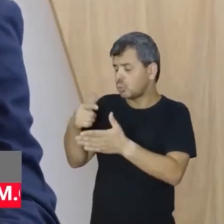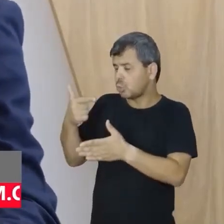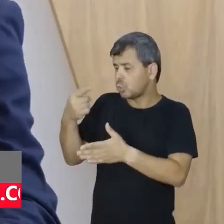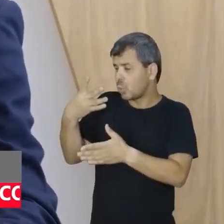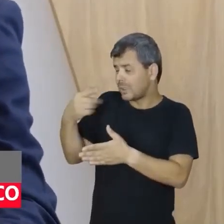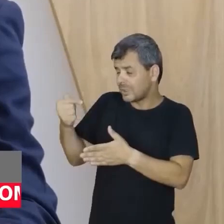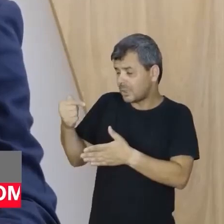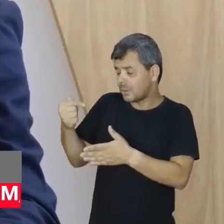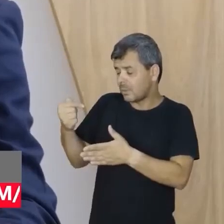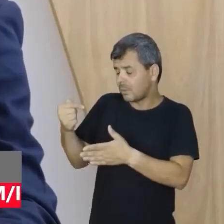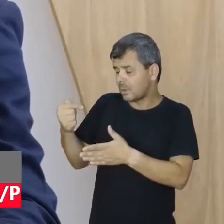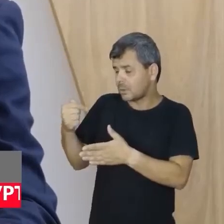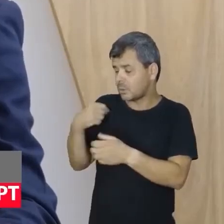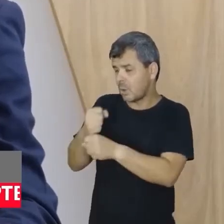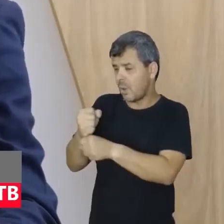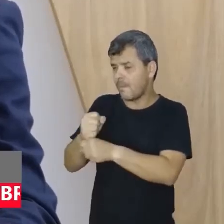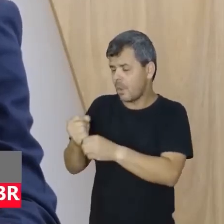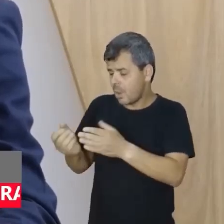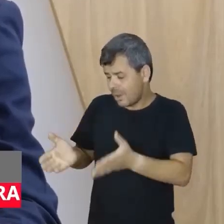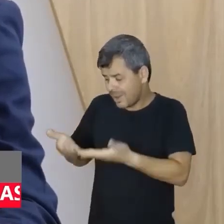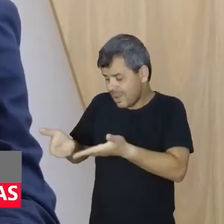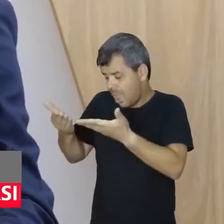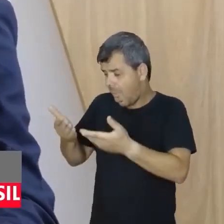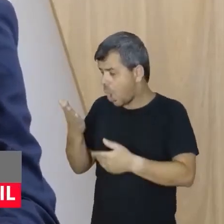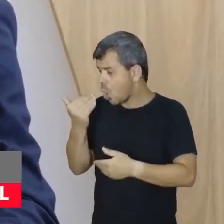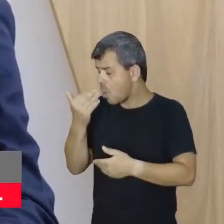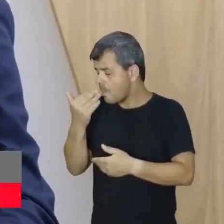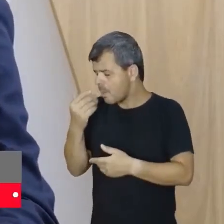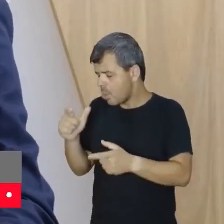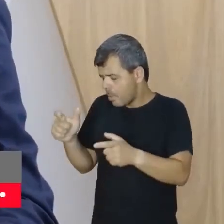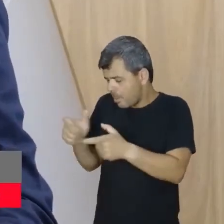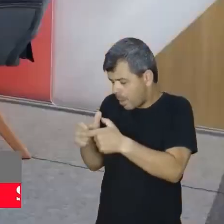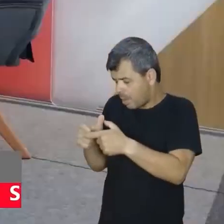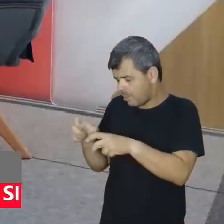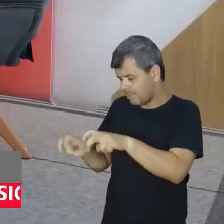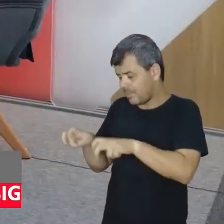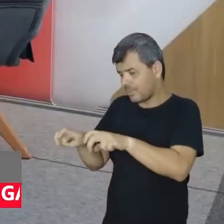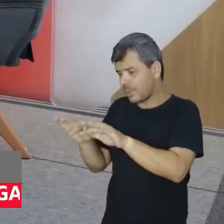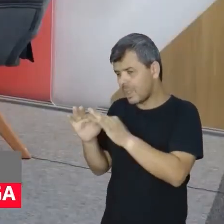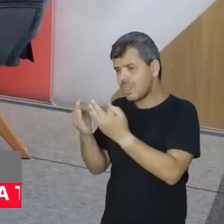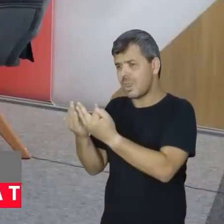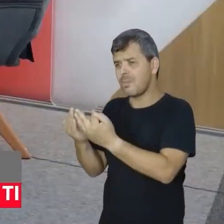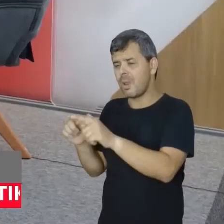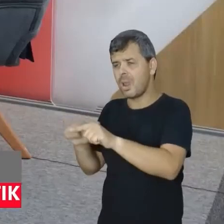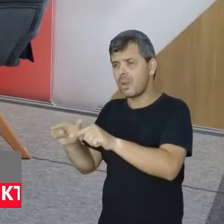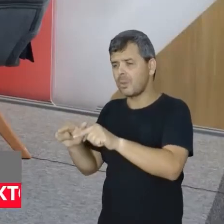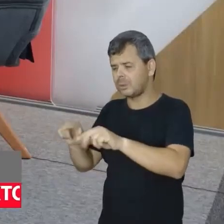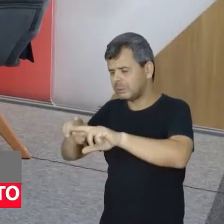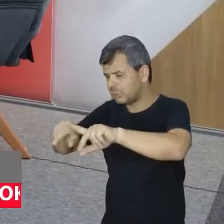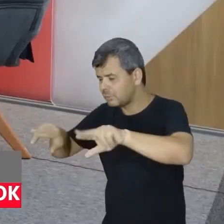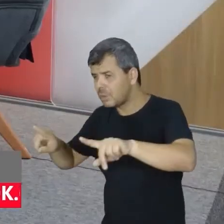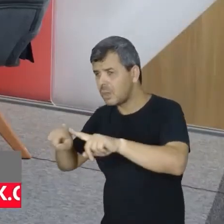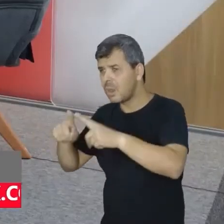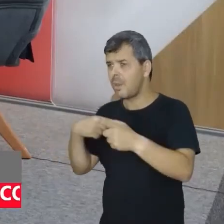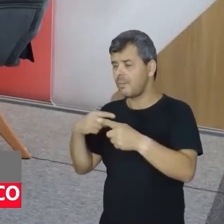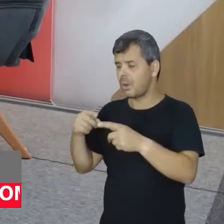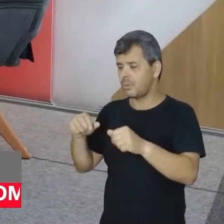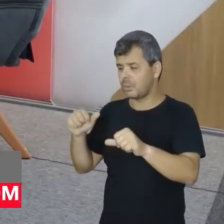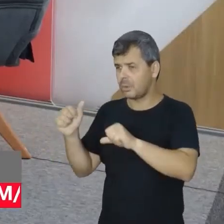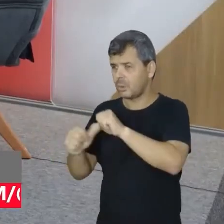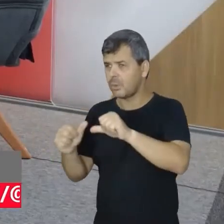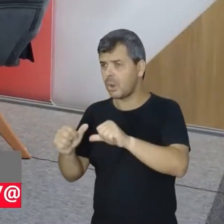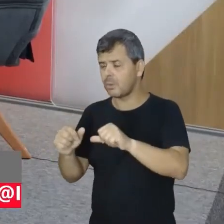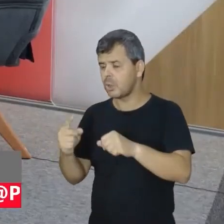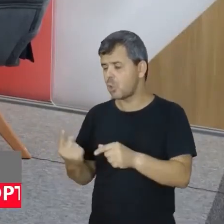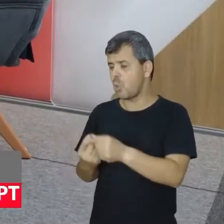dado incentivo para produzir comida, mesmo pequenos agricultores que trabalham de uma forma diversificada, acabaram migrando para a